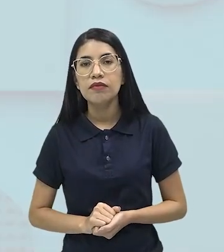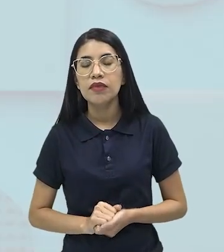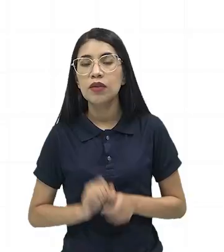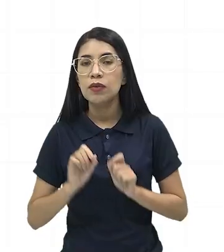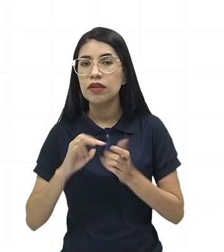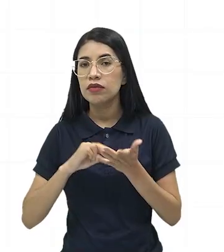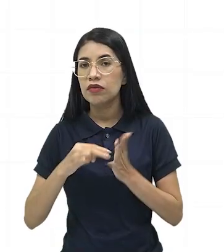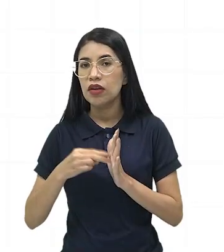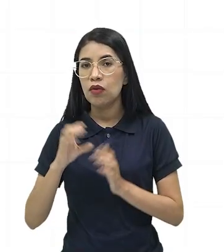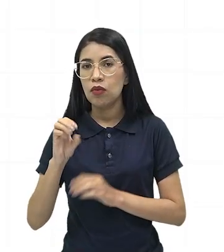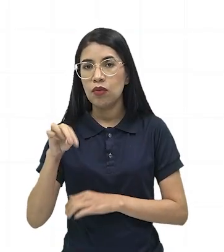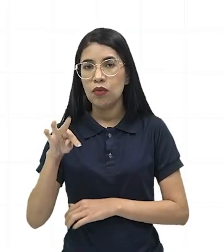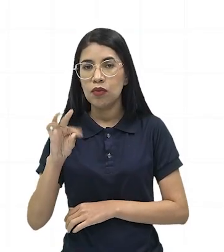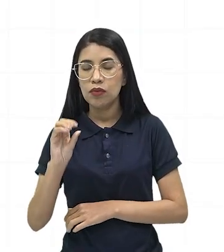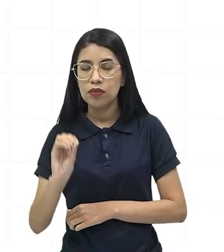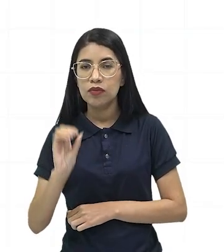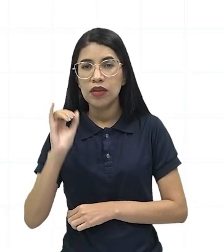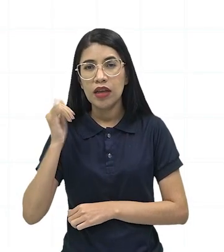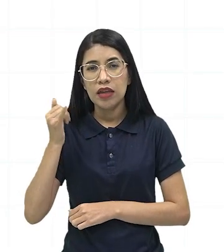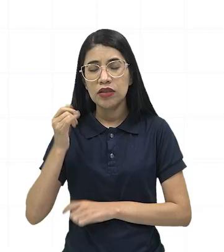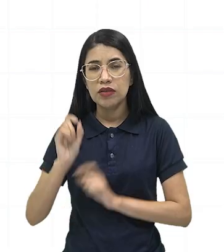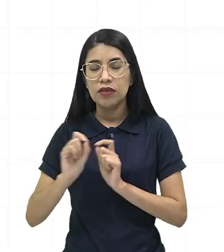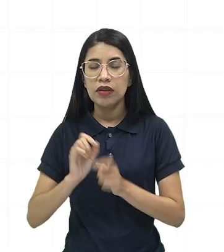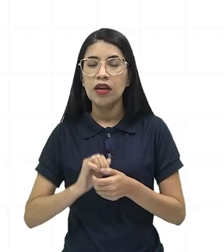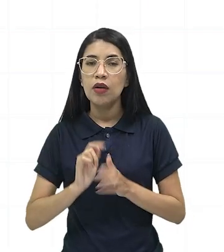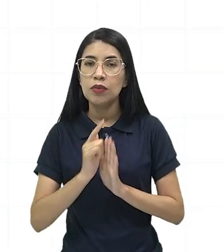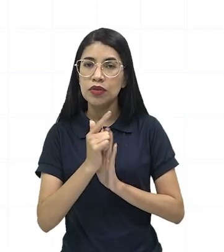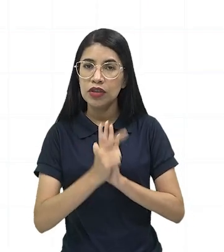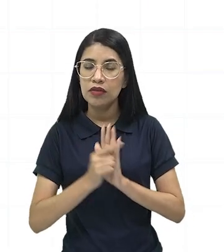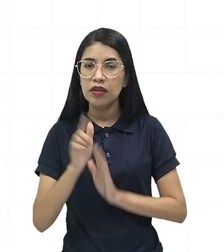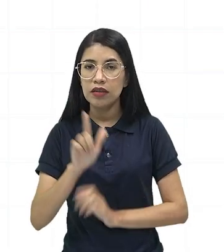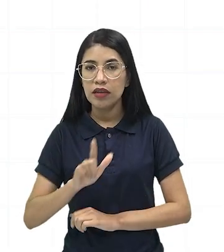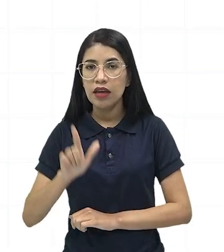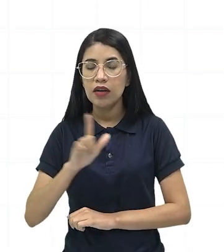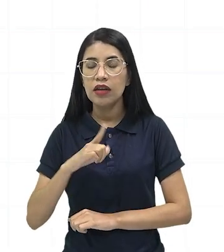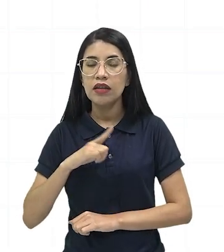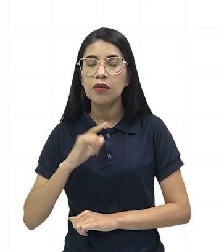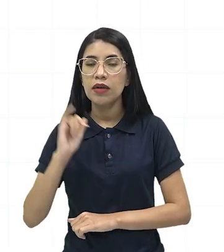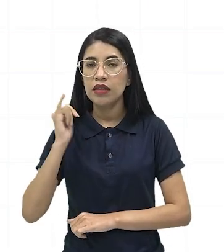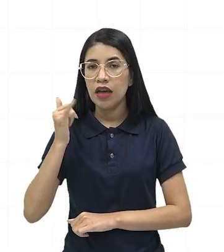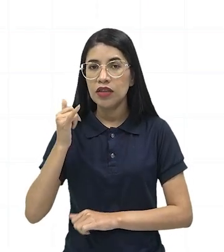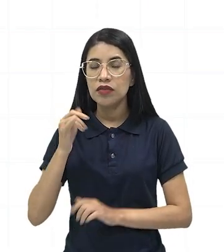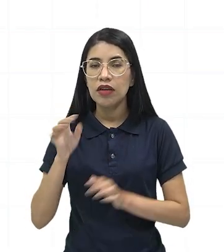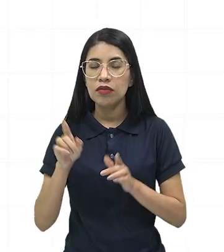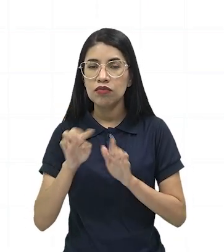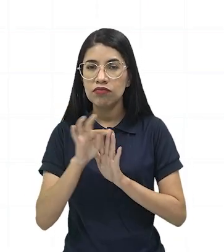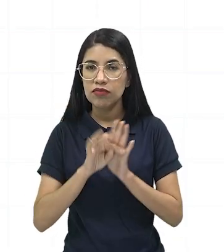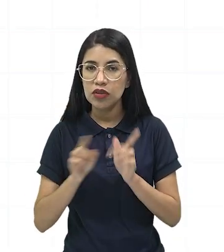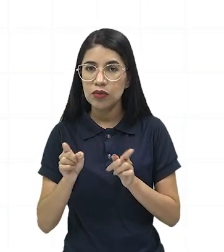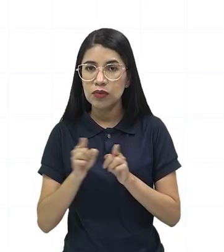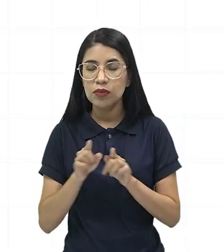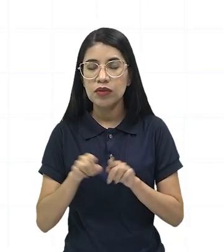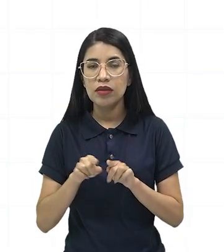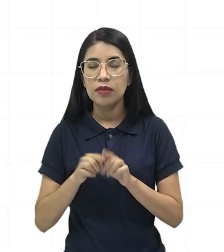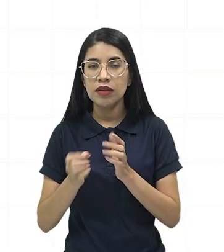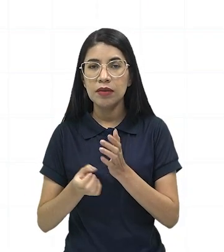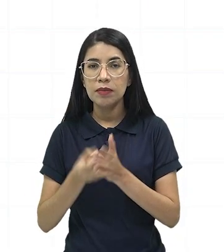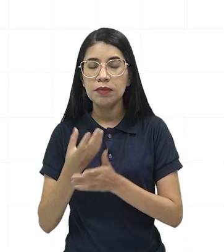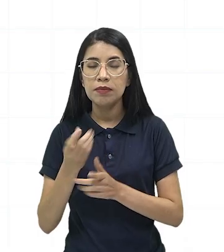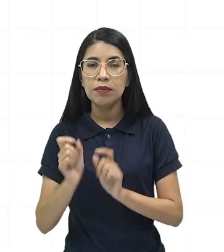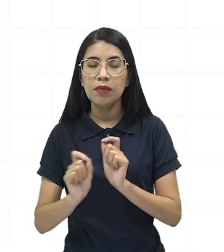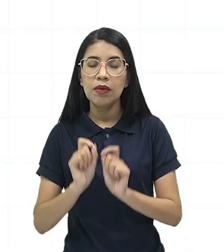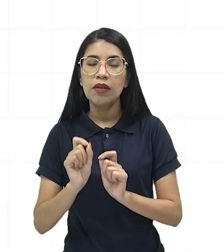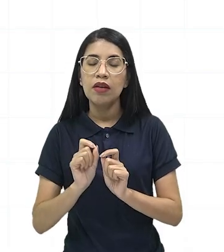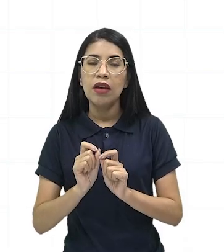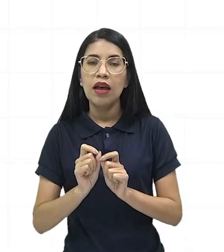conto? O conto é um gênero literário que possui uma narrativa curta e tem sua origem na necessidade humana de